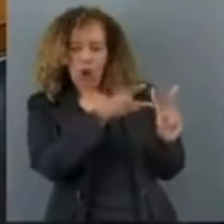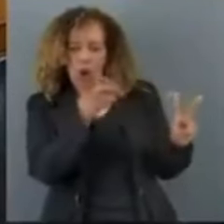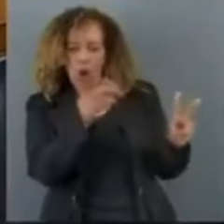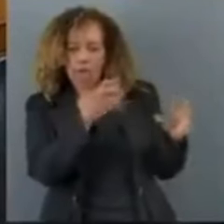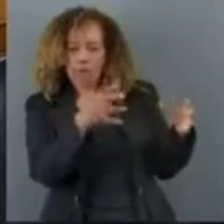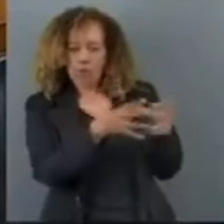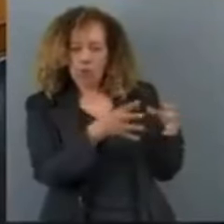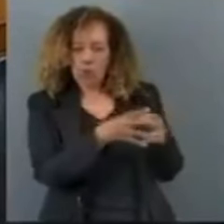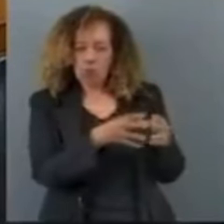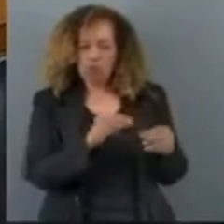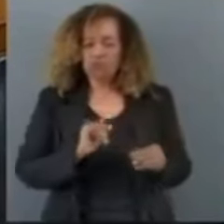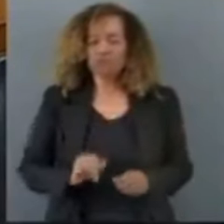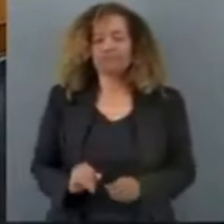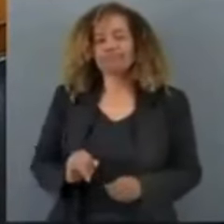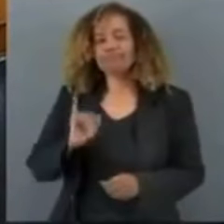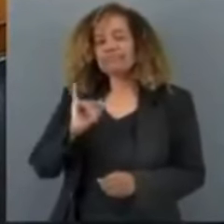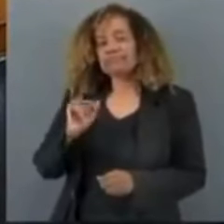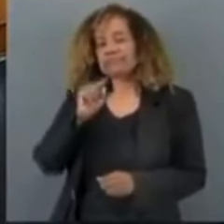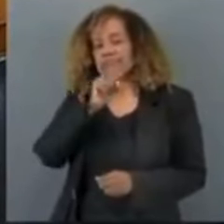não galgaram,